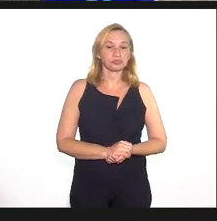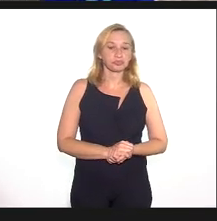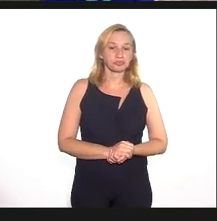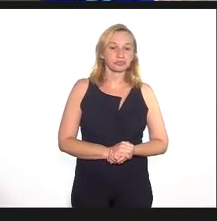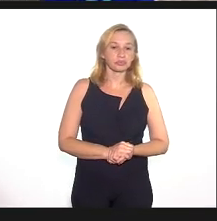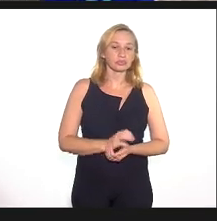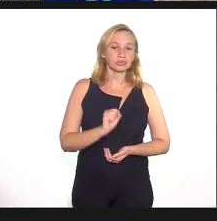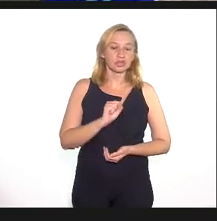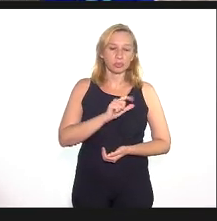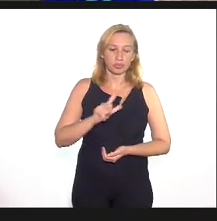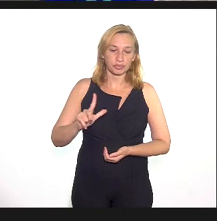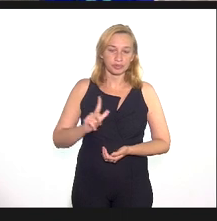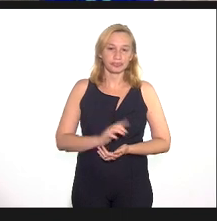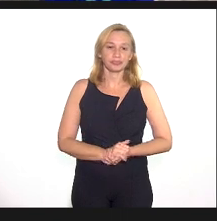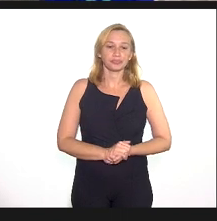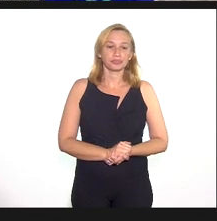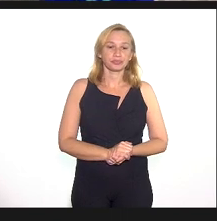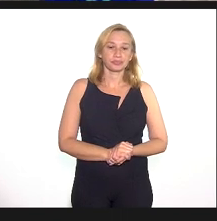Samuel Malafaia.